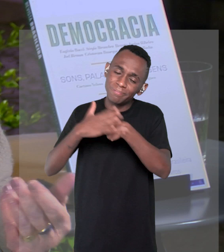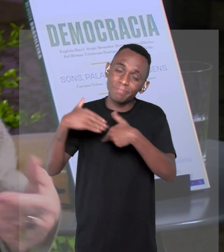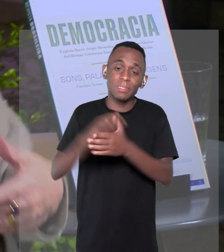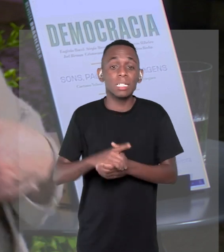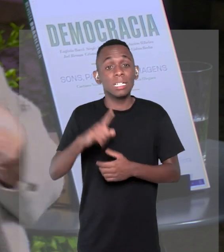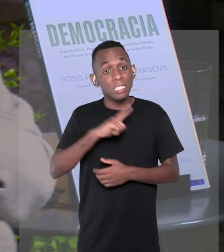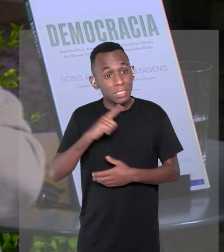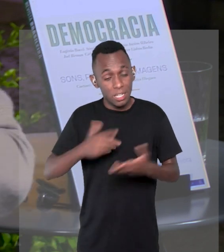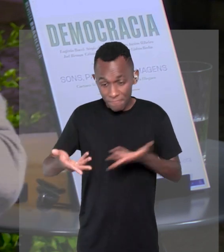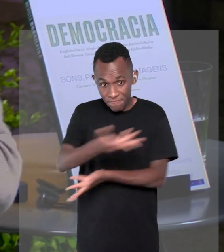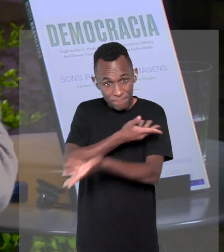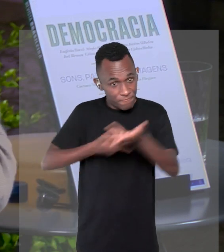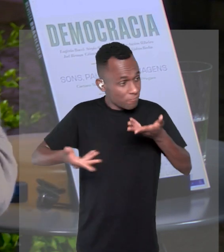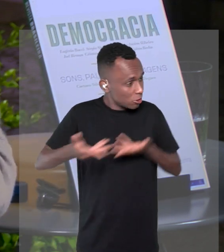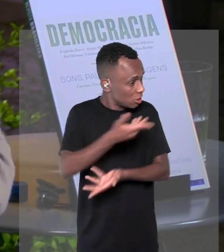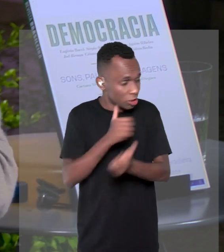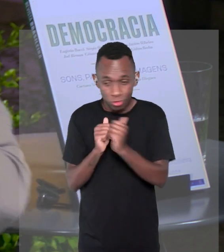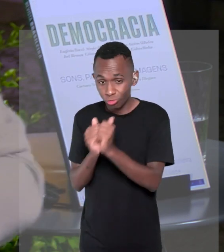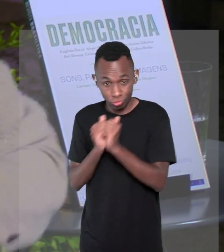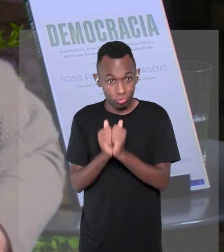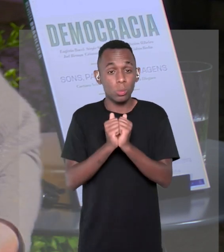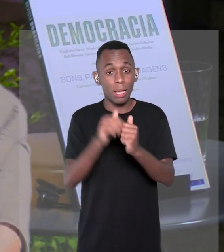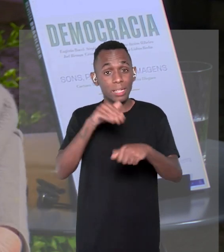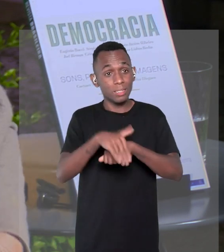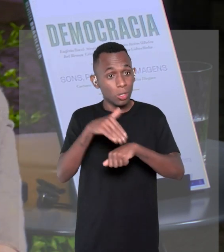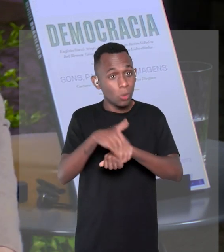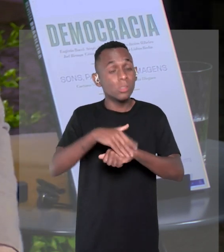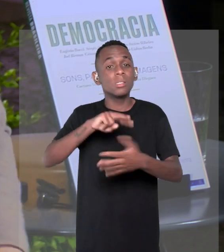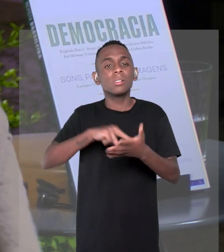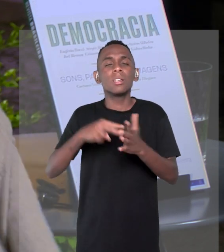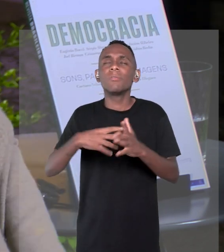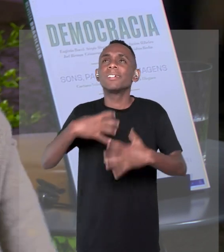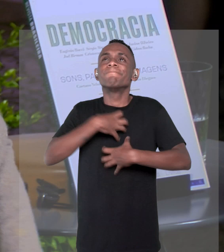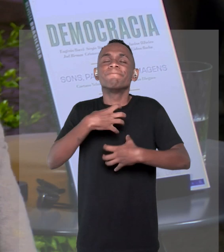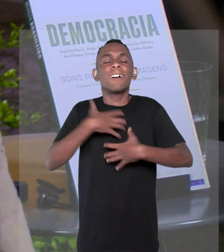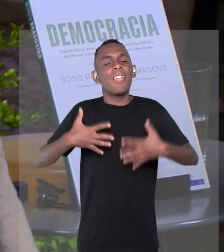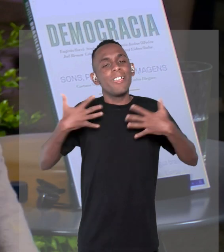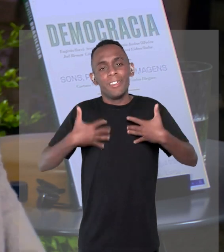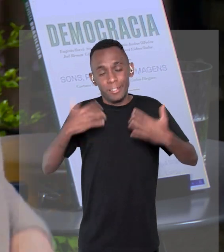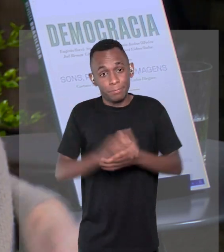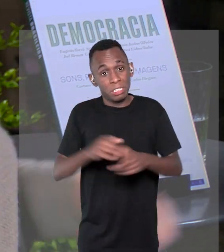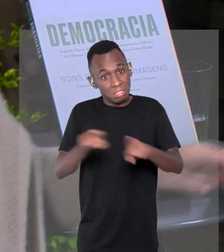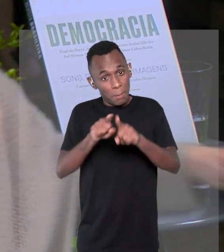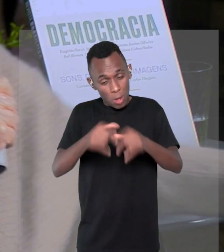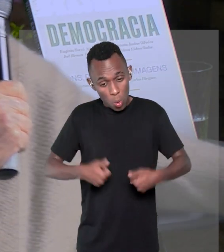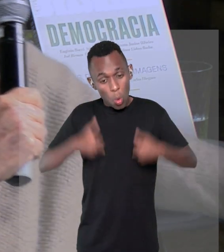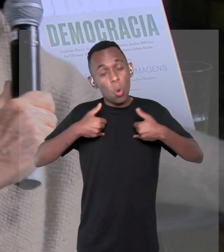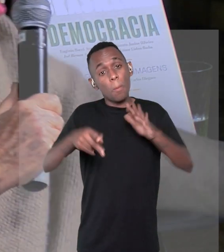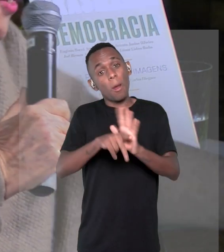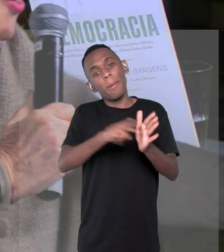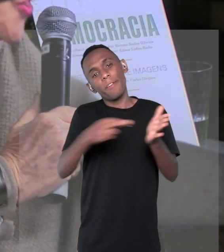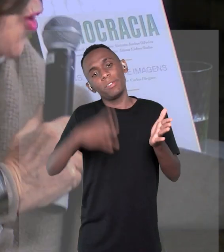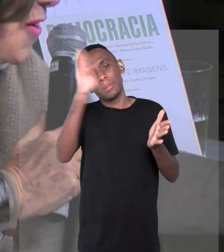você. Afonso, meu amigo, protetor, defensor da revista, né?